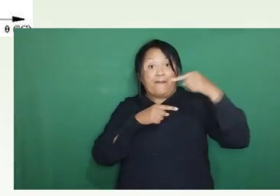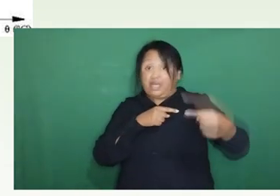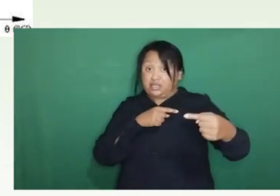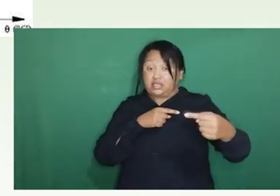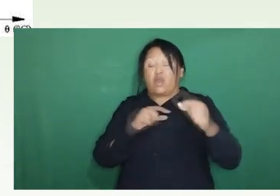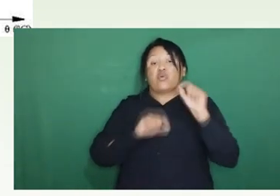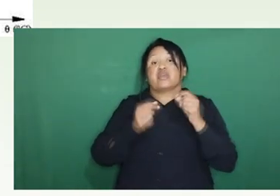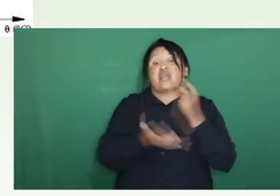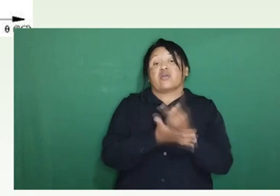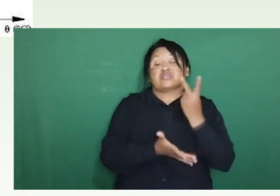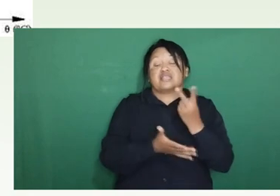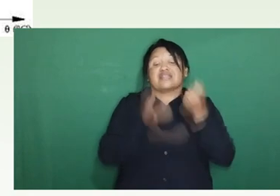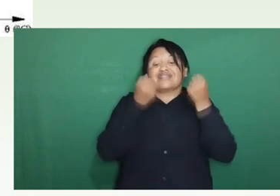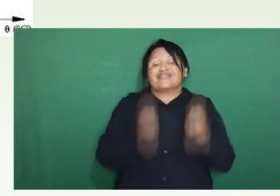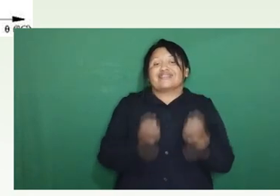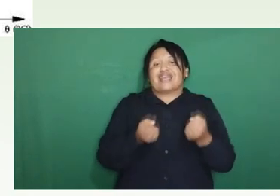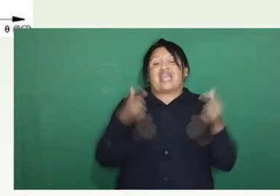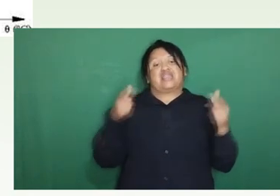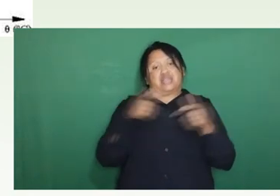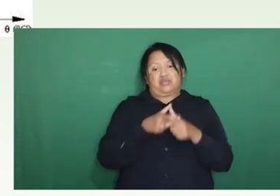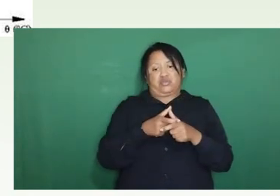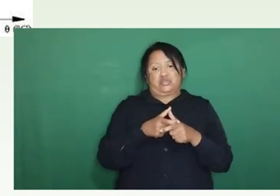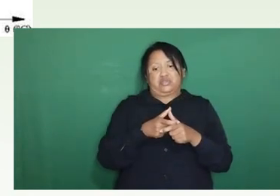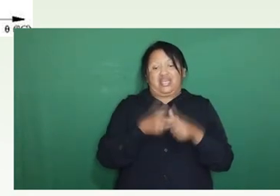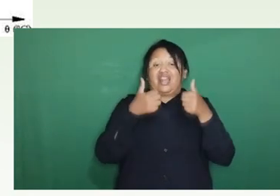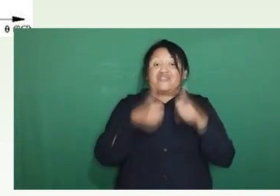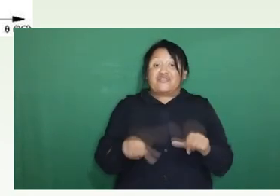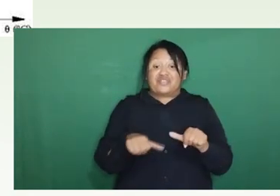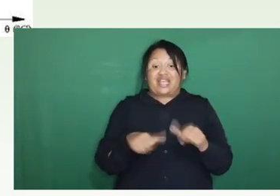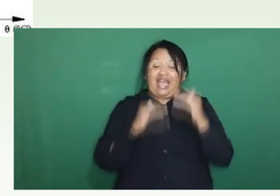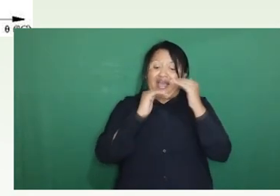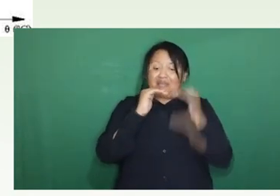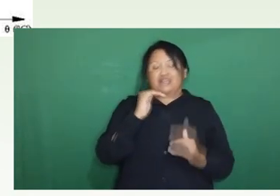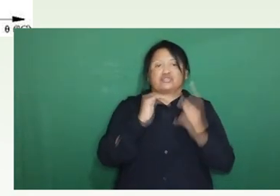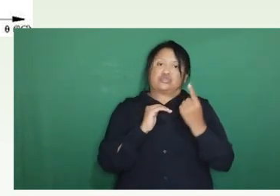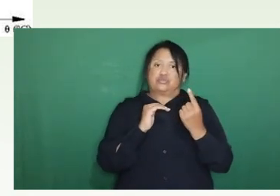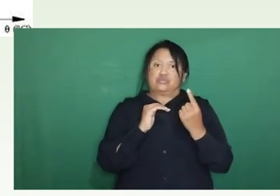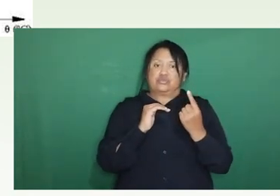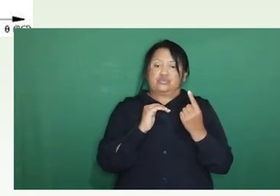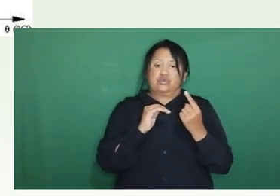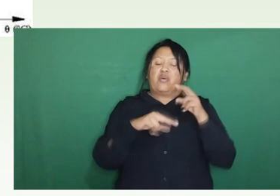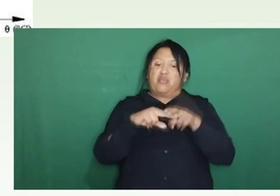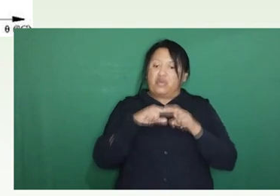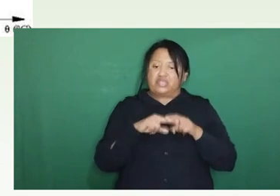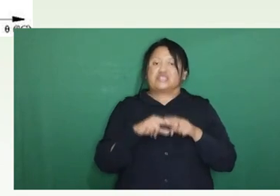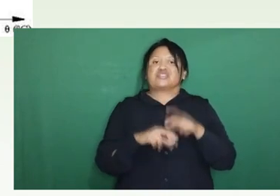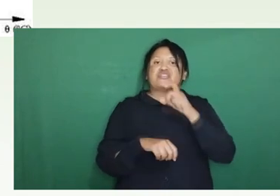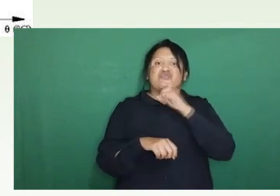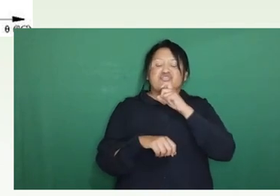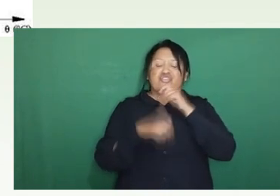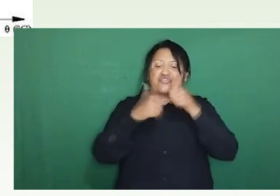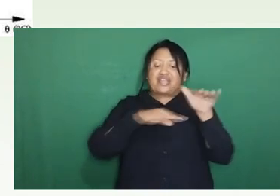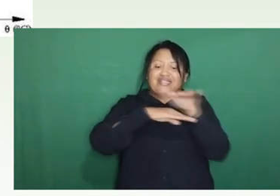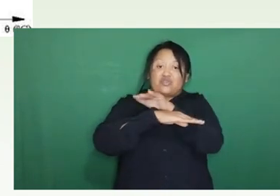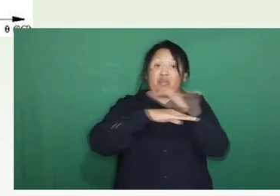para zero que que acontece com a densidade ela diminui ela fica abaixo de um por isso que